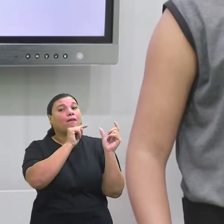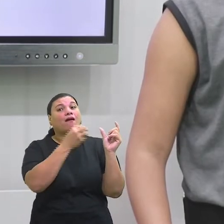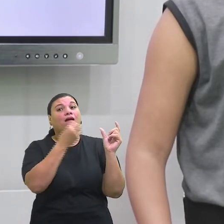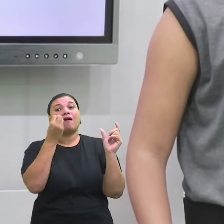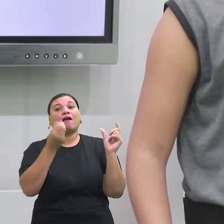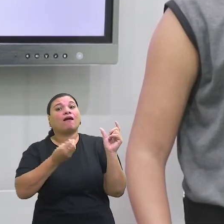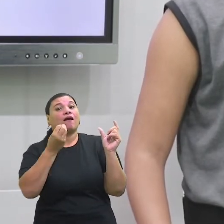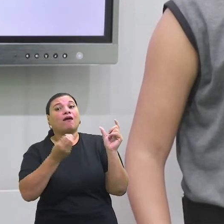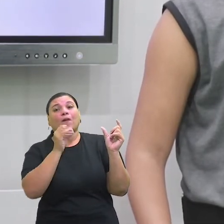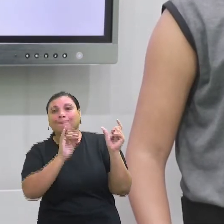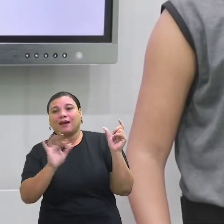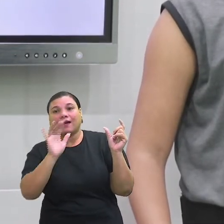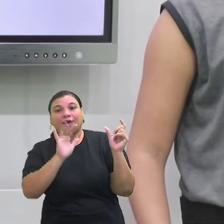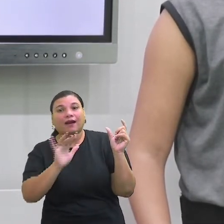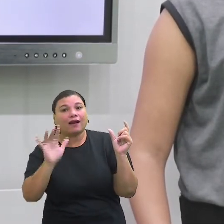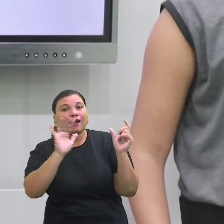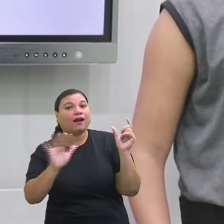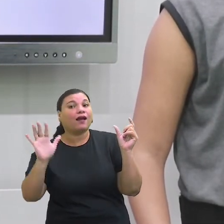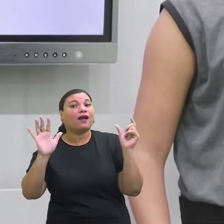está...